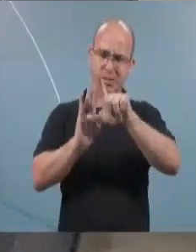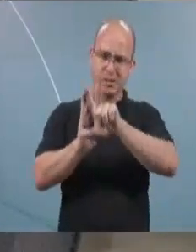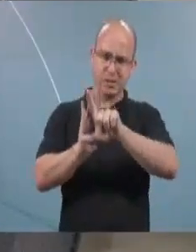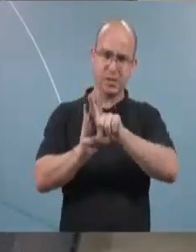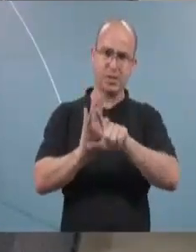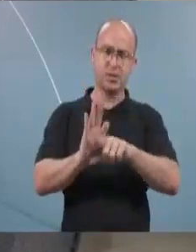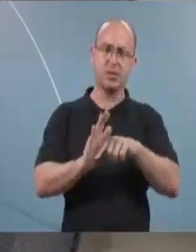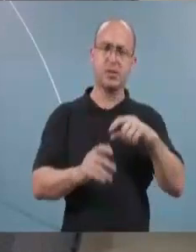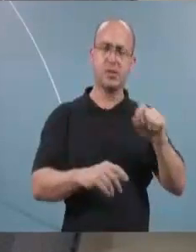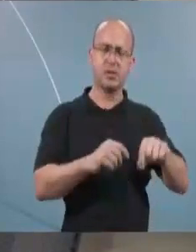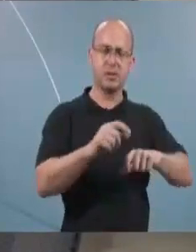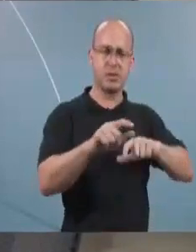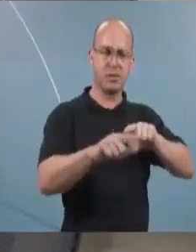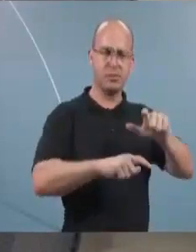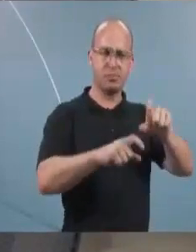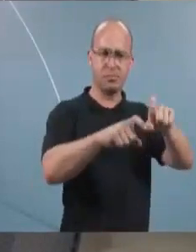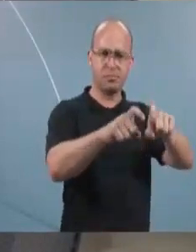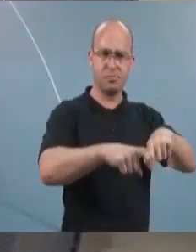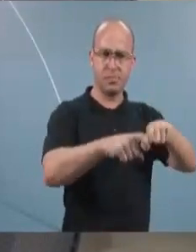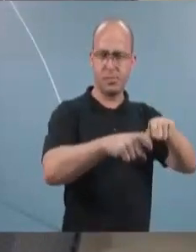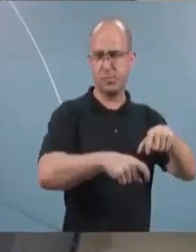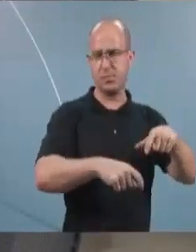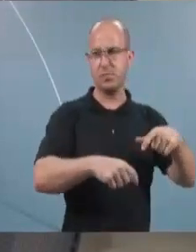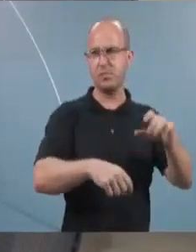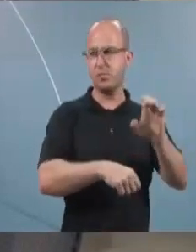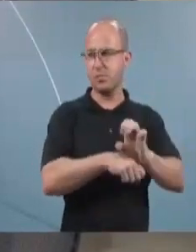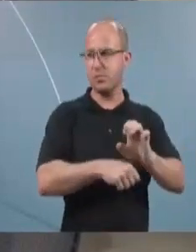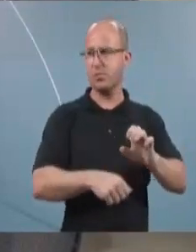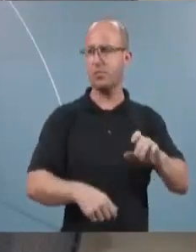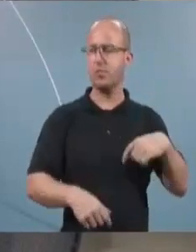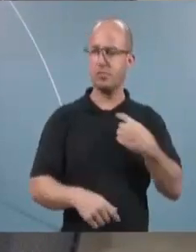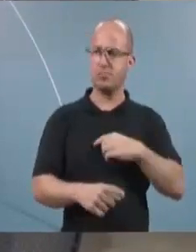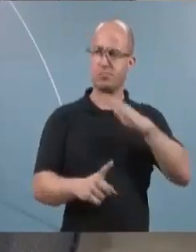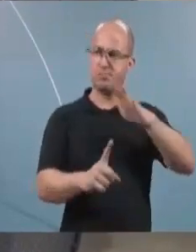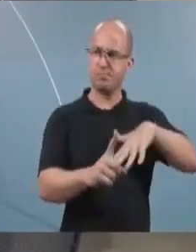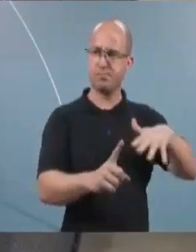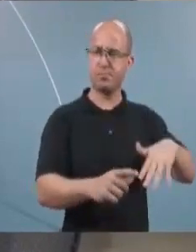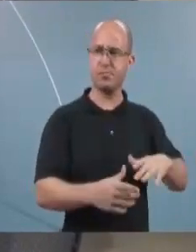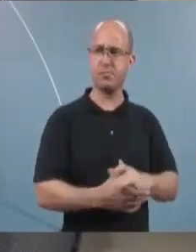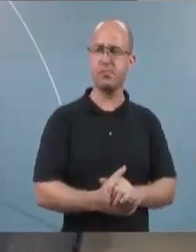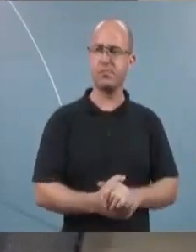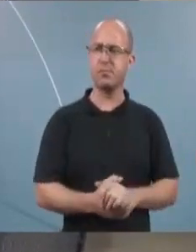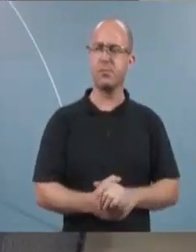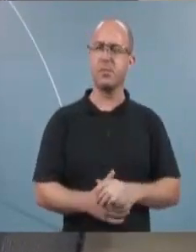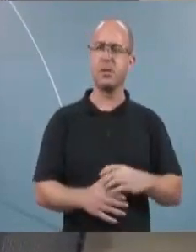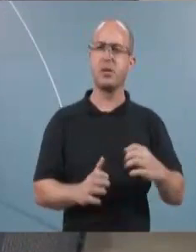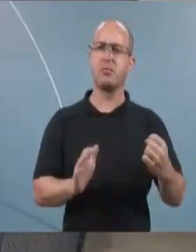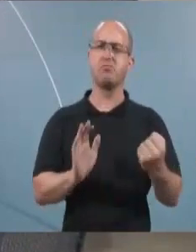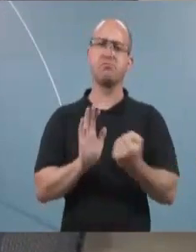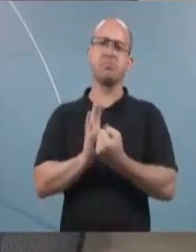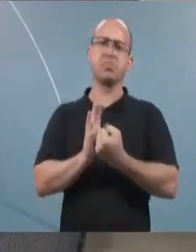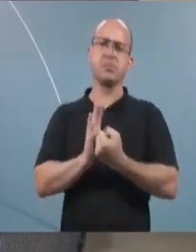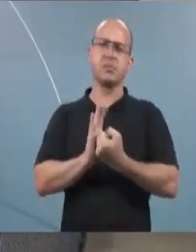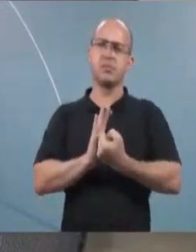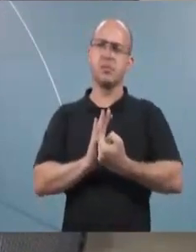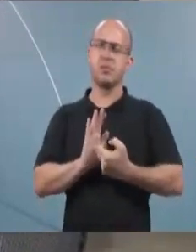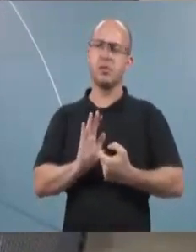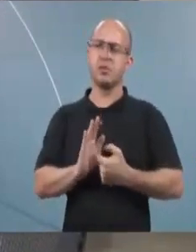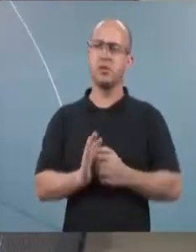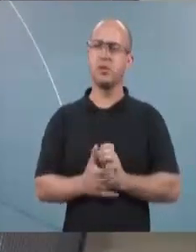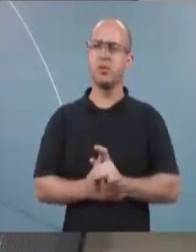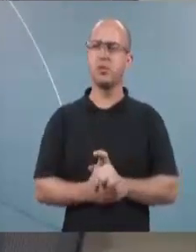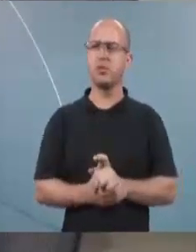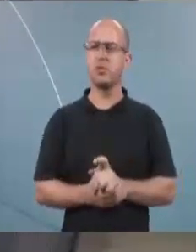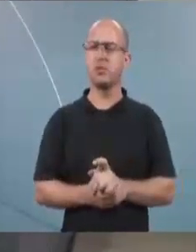os trabalhadores trabalhadoras rurais desse estado a gente tá homenageando aqui seria um ato simbólico Como vai fazer